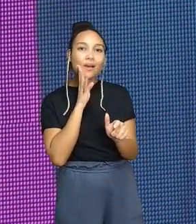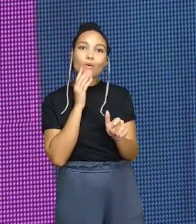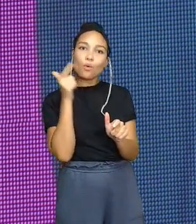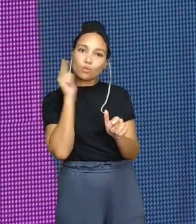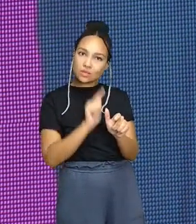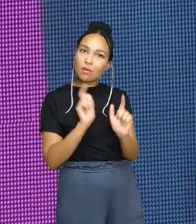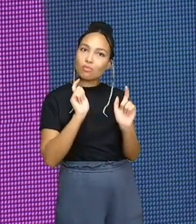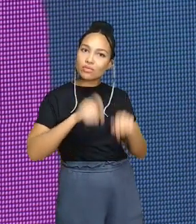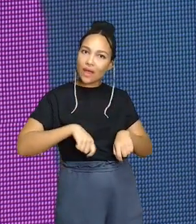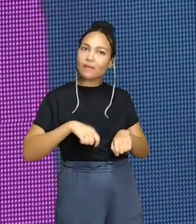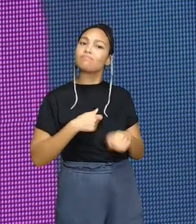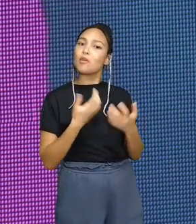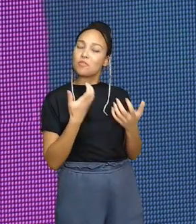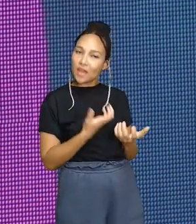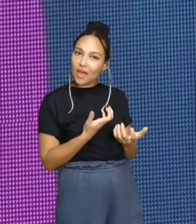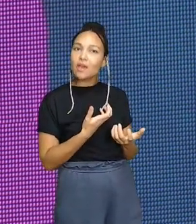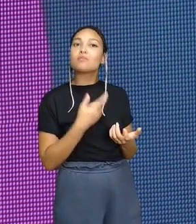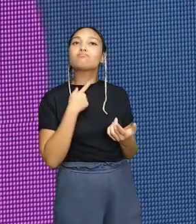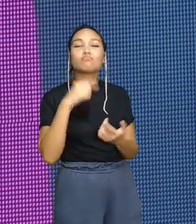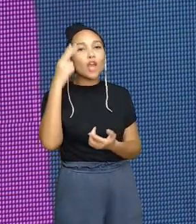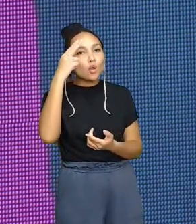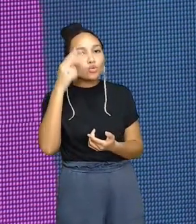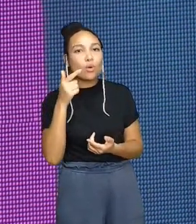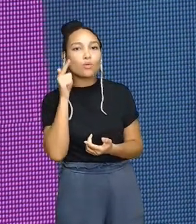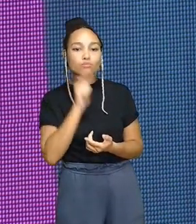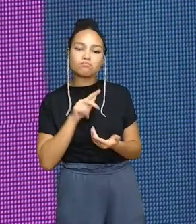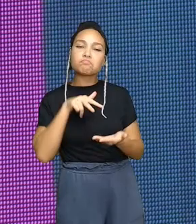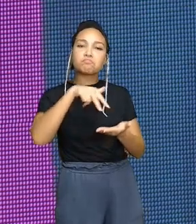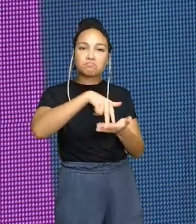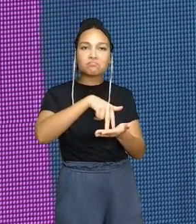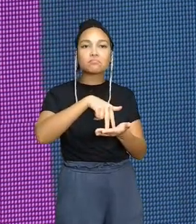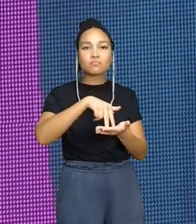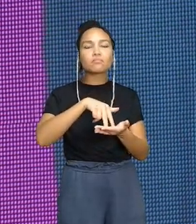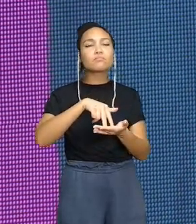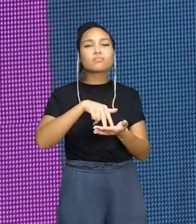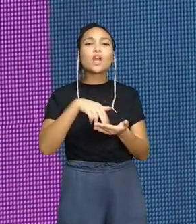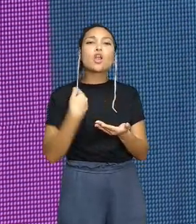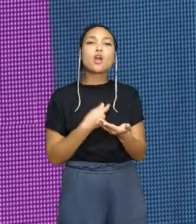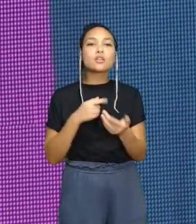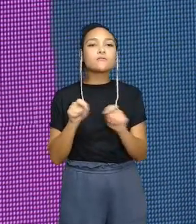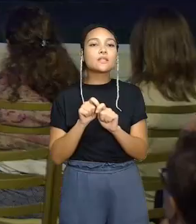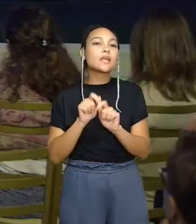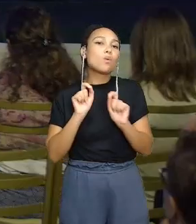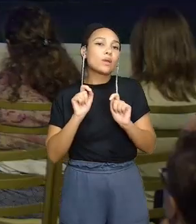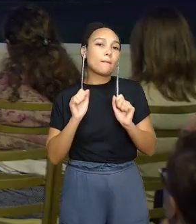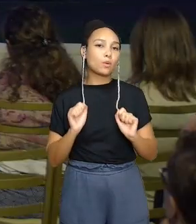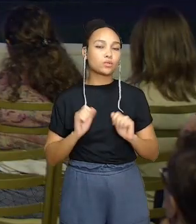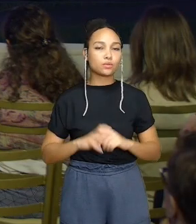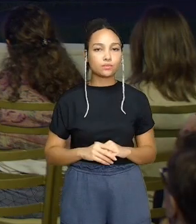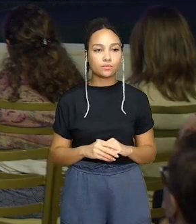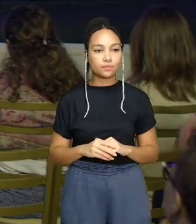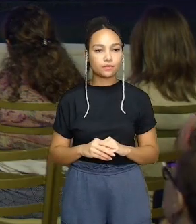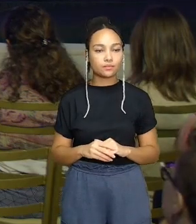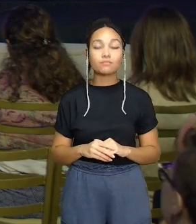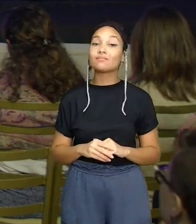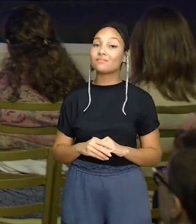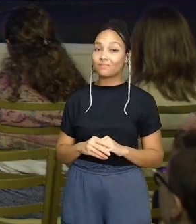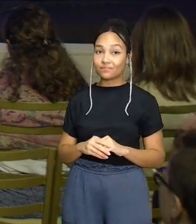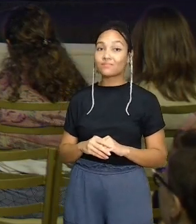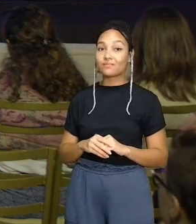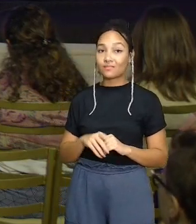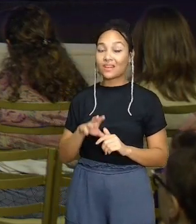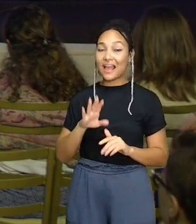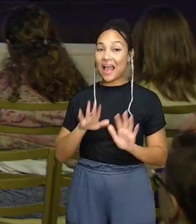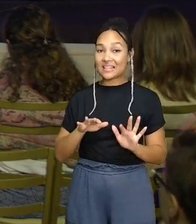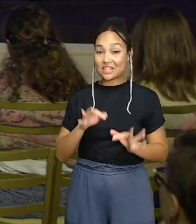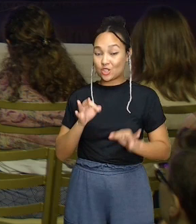eu quero, é o meu lugar. O que a gente pode fazer nesse sentido? Chega a ser até injusto quando a